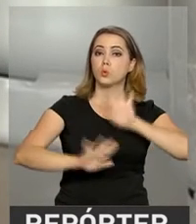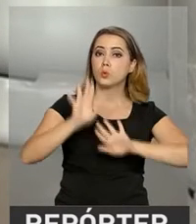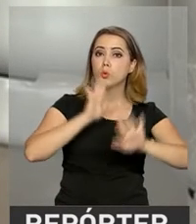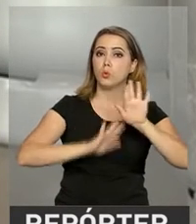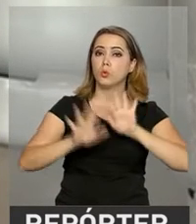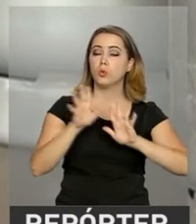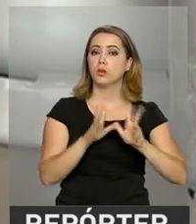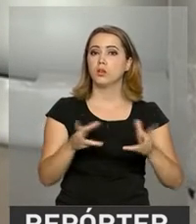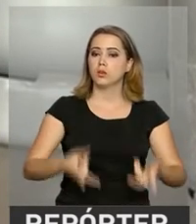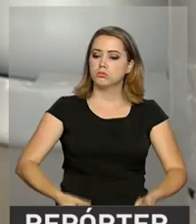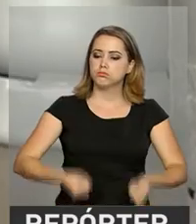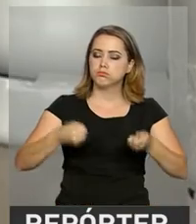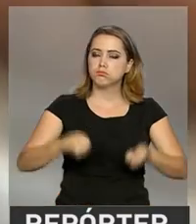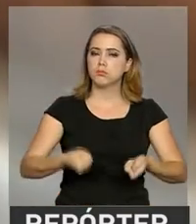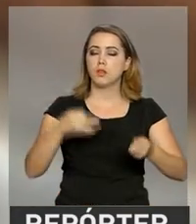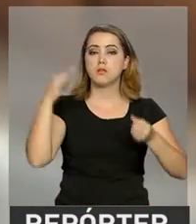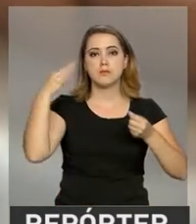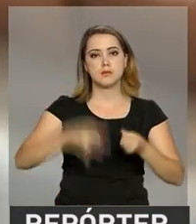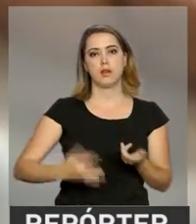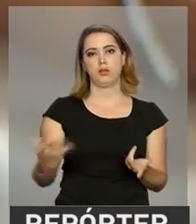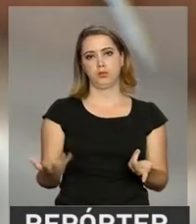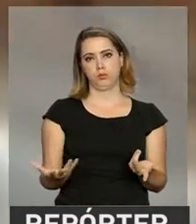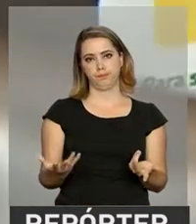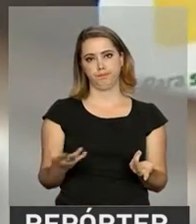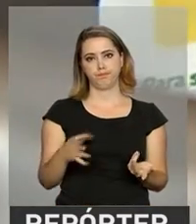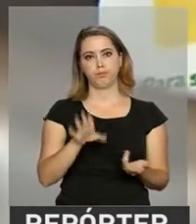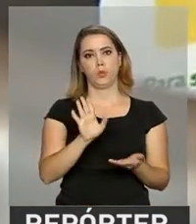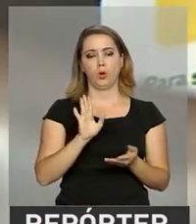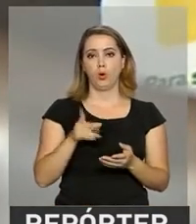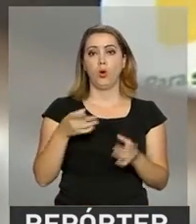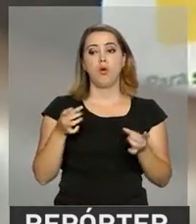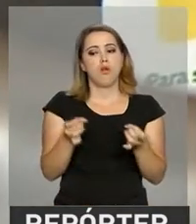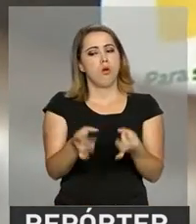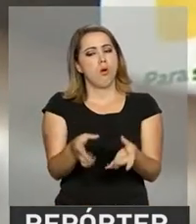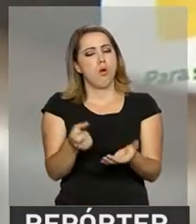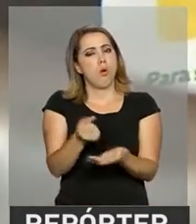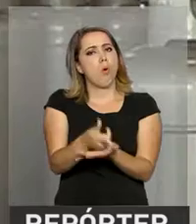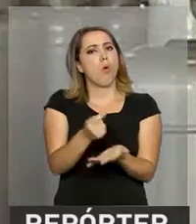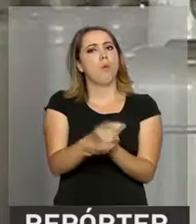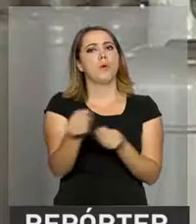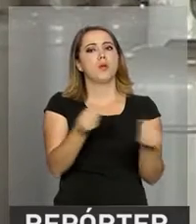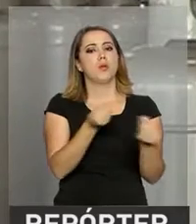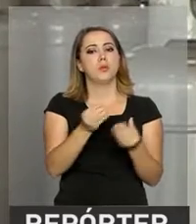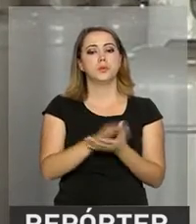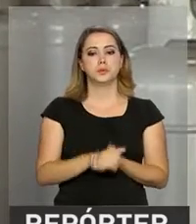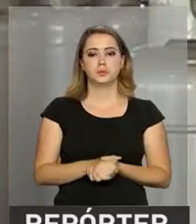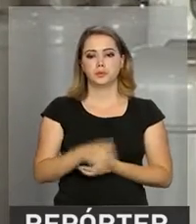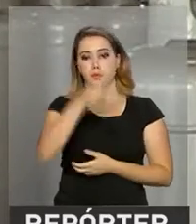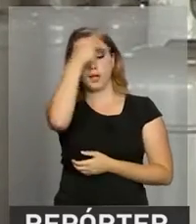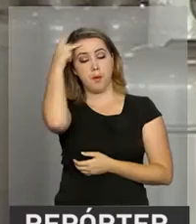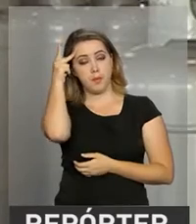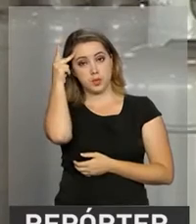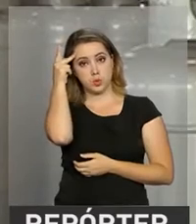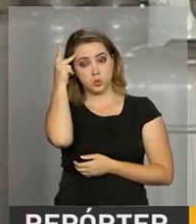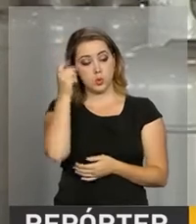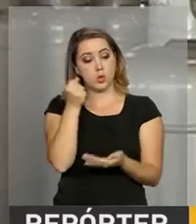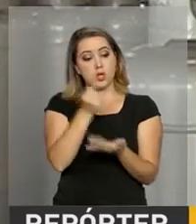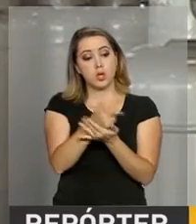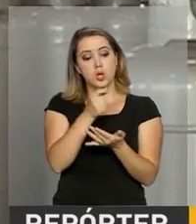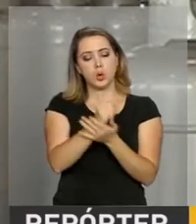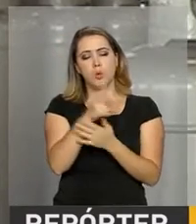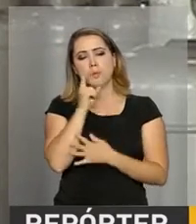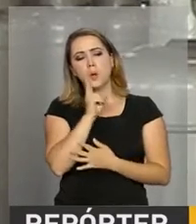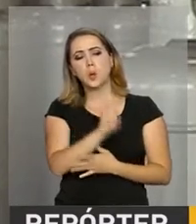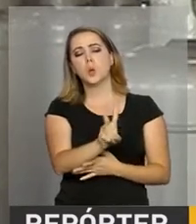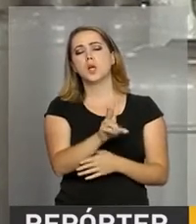e manipulados corretamente os cuidados vão da compra armazenamento para ele comprar ele tem que verificar alguns